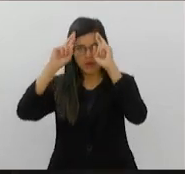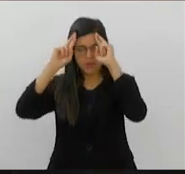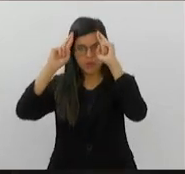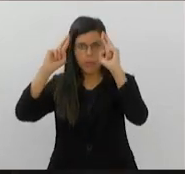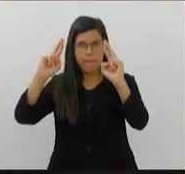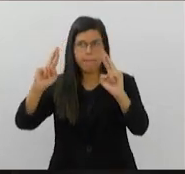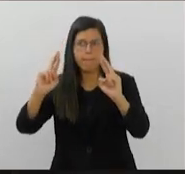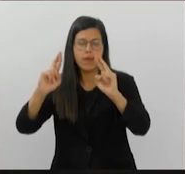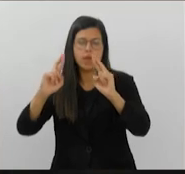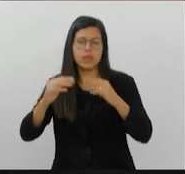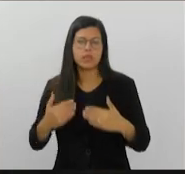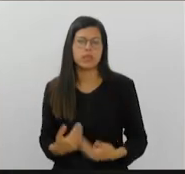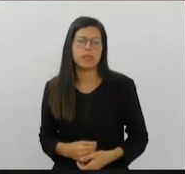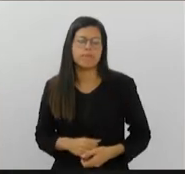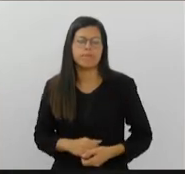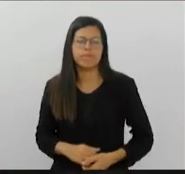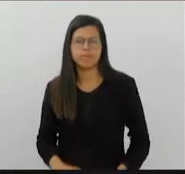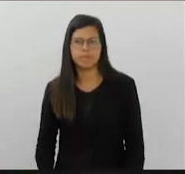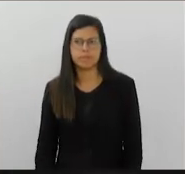forma muito